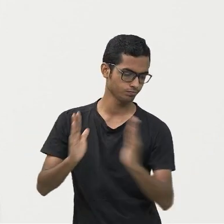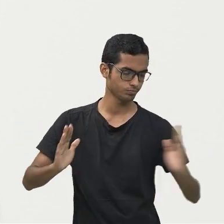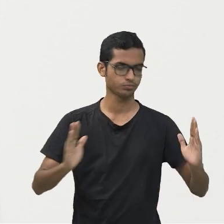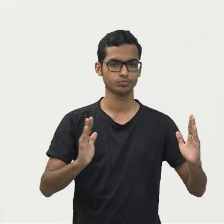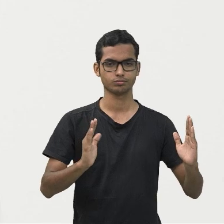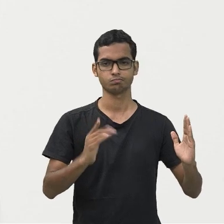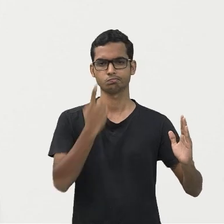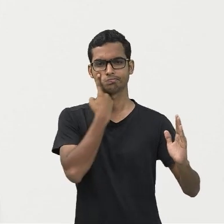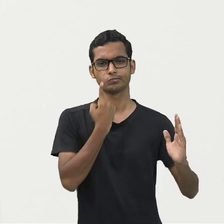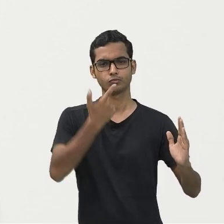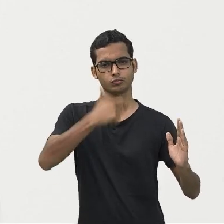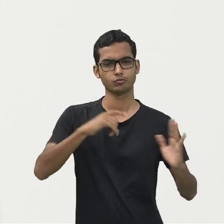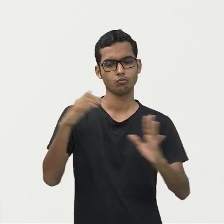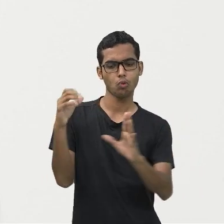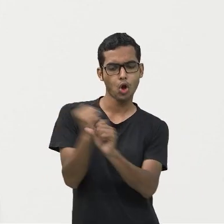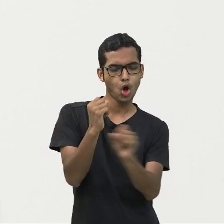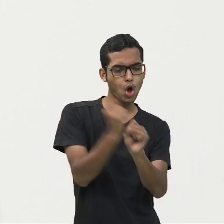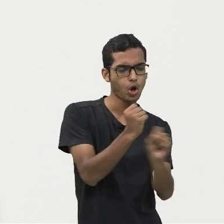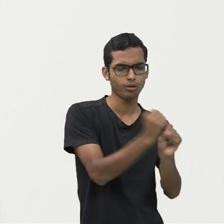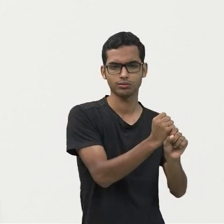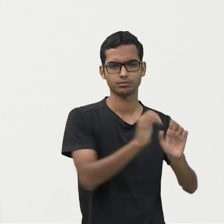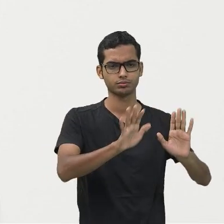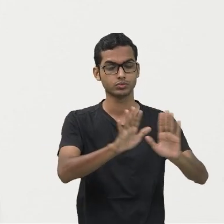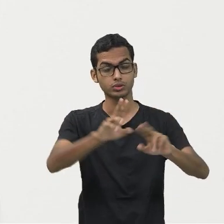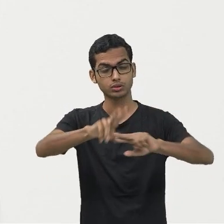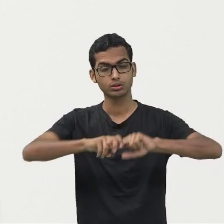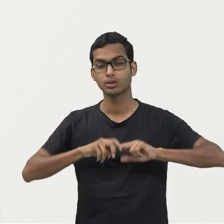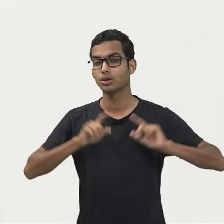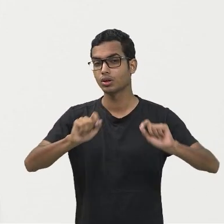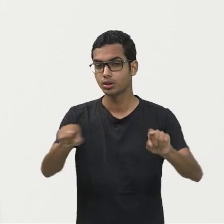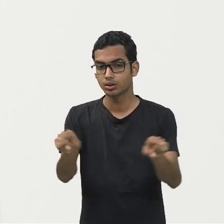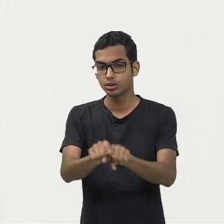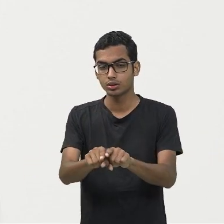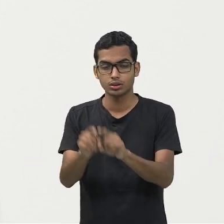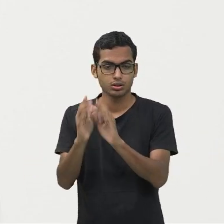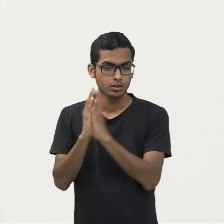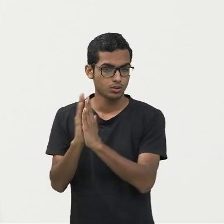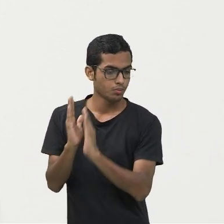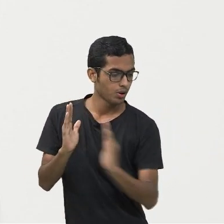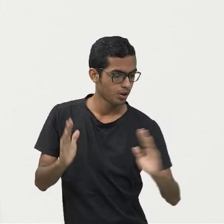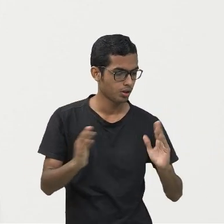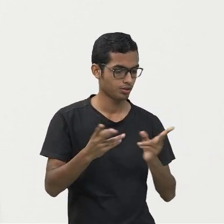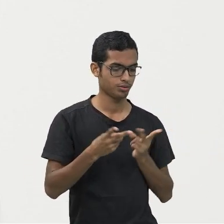Eu não vou ficar fazendo todas, por quê? Porque ela é uma sequência